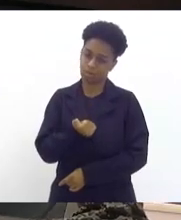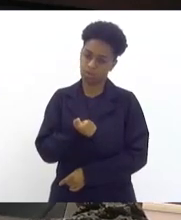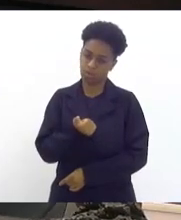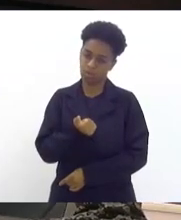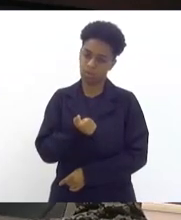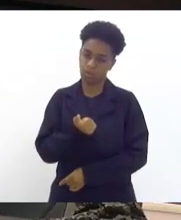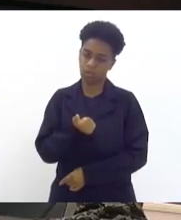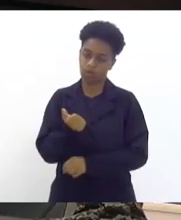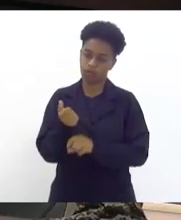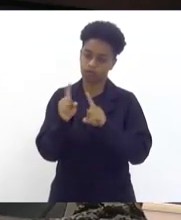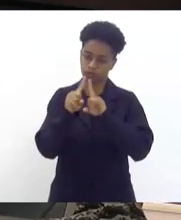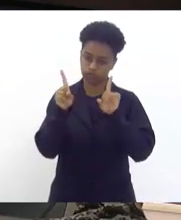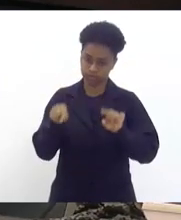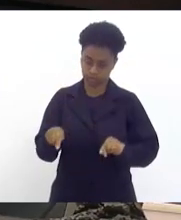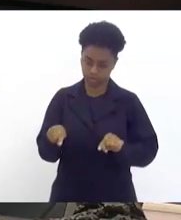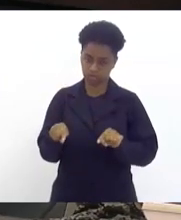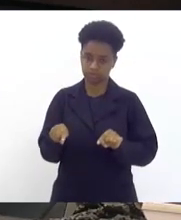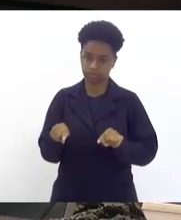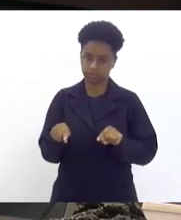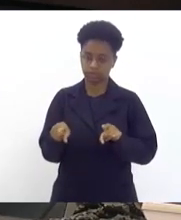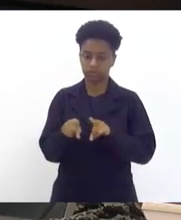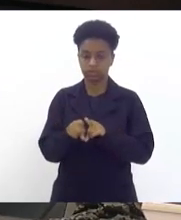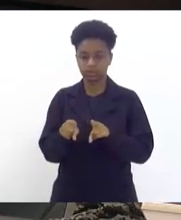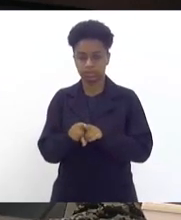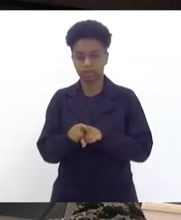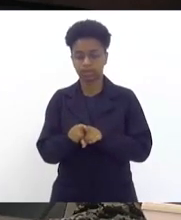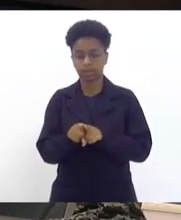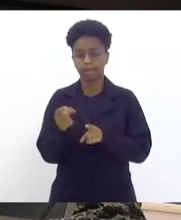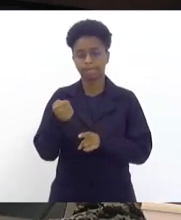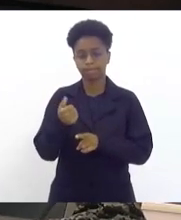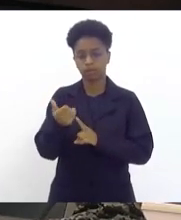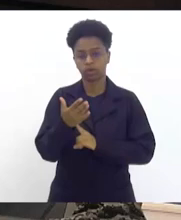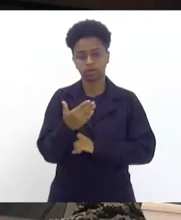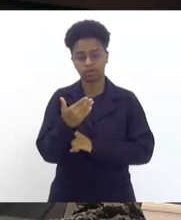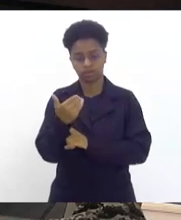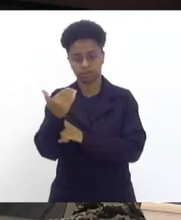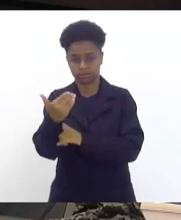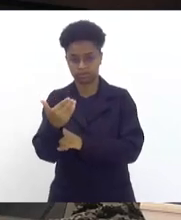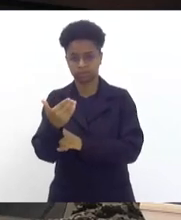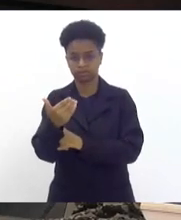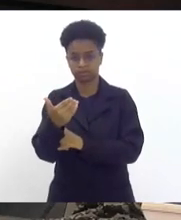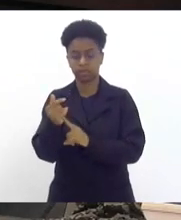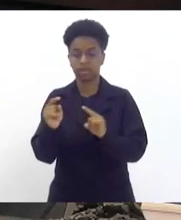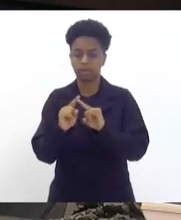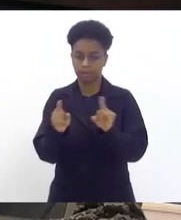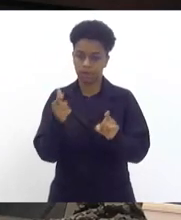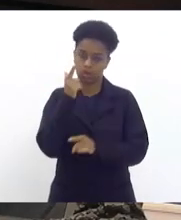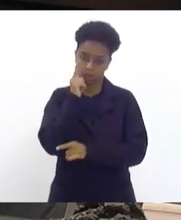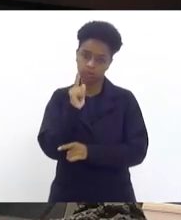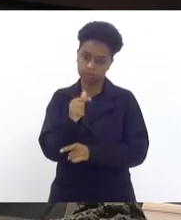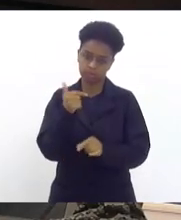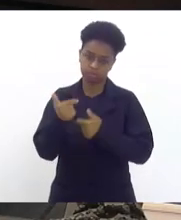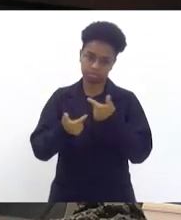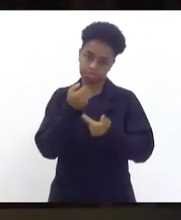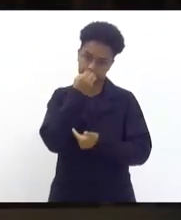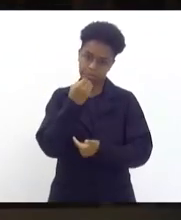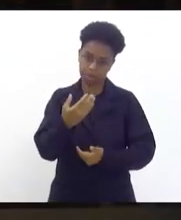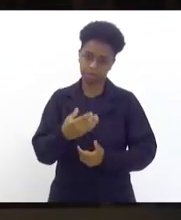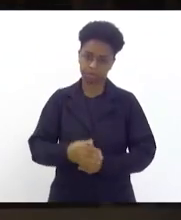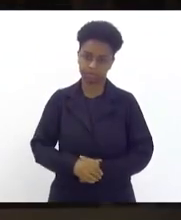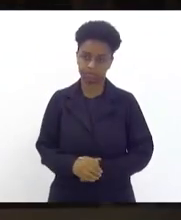pessoal que tem e pela pouca tecnologia que tem estão fazendo até demais